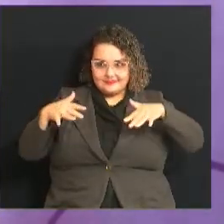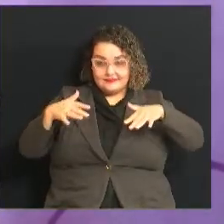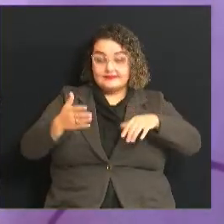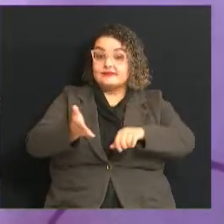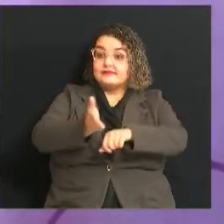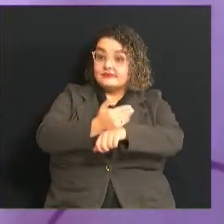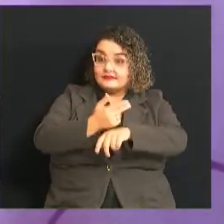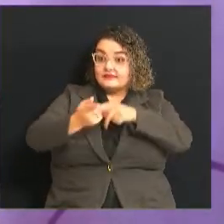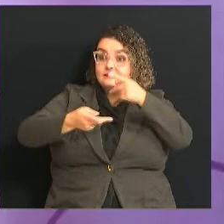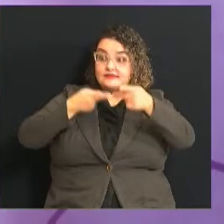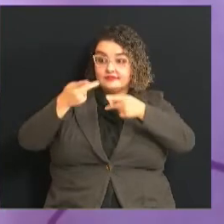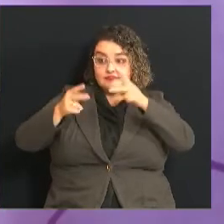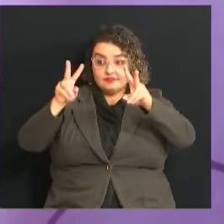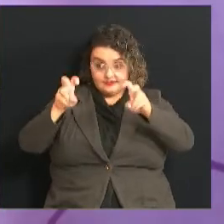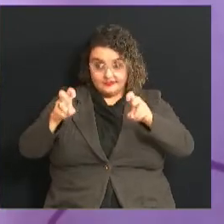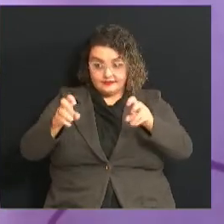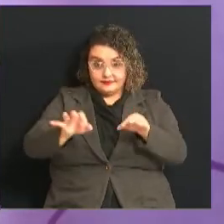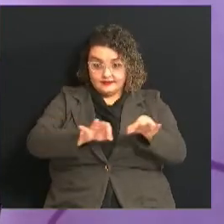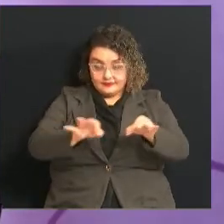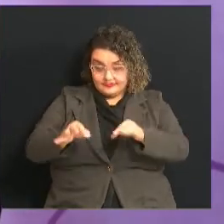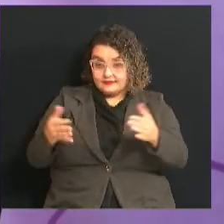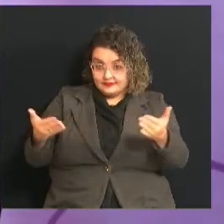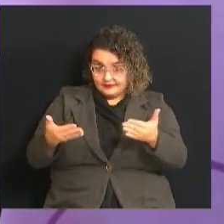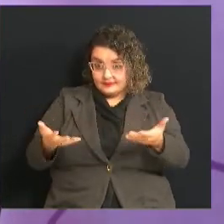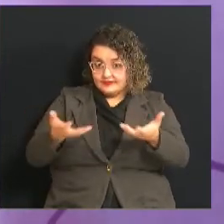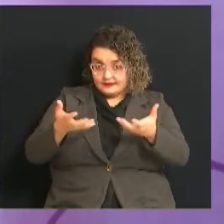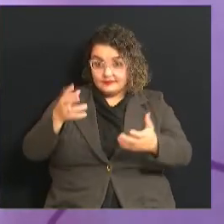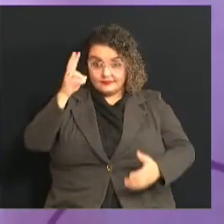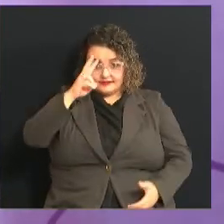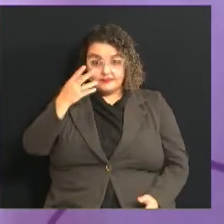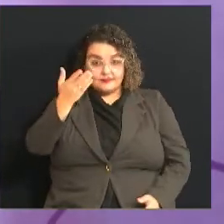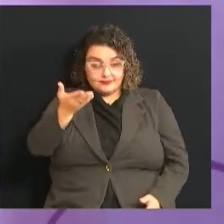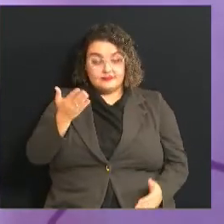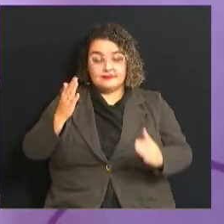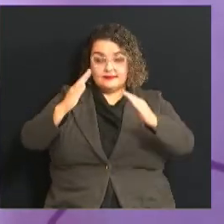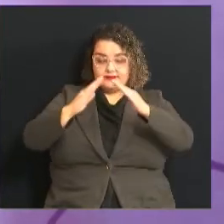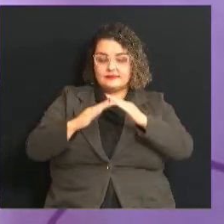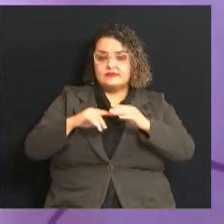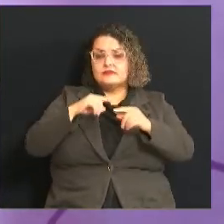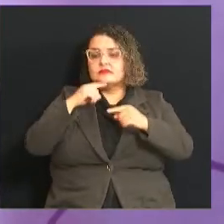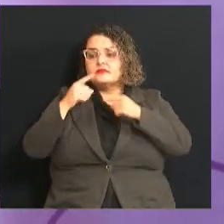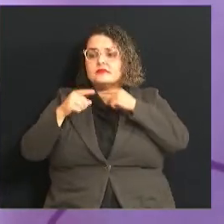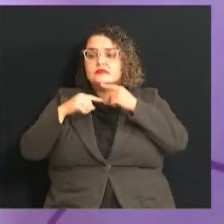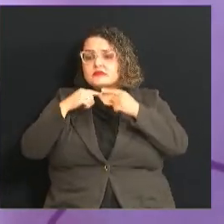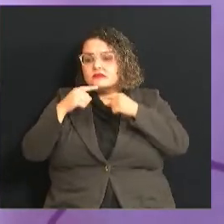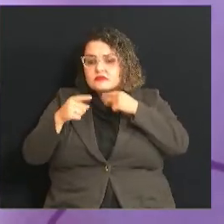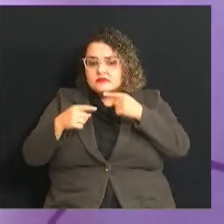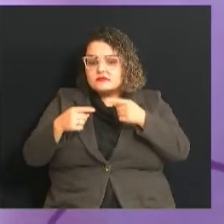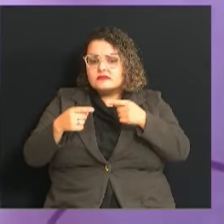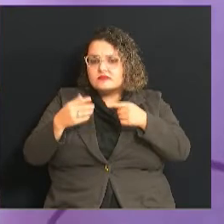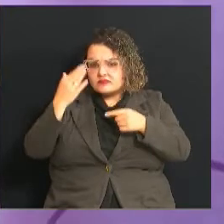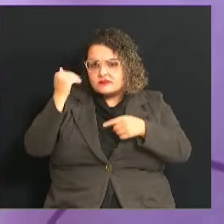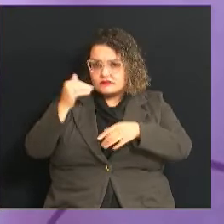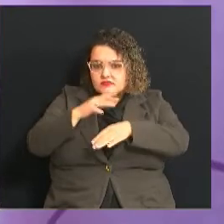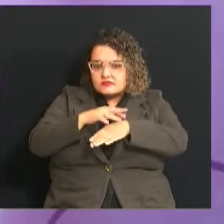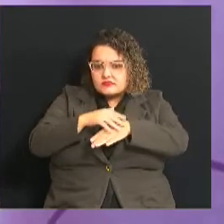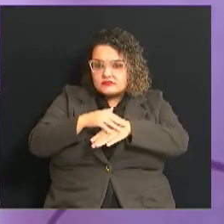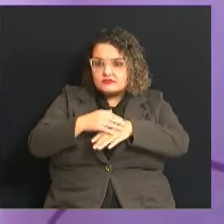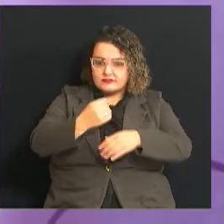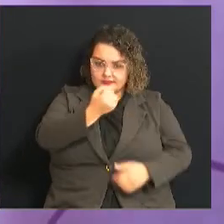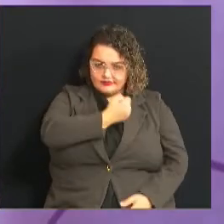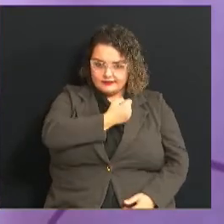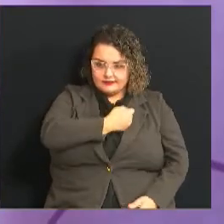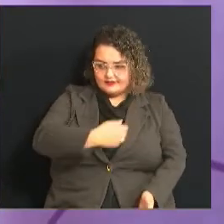falar do tema do quadro de hoje, eu quero lembrar você de casa. Tá em dúvida, querendo saber sobre alguma doença? Tá vindo esse número que tá